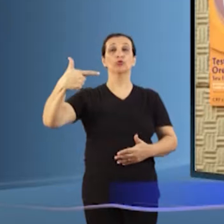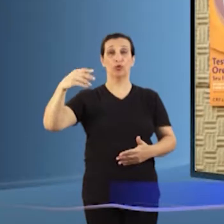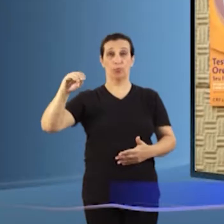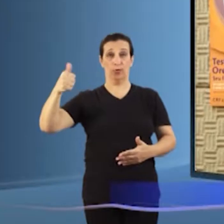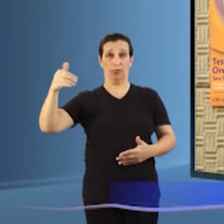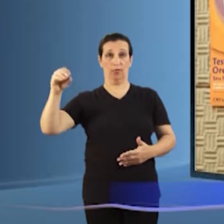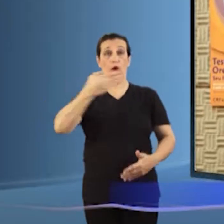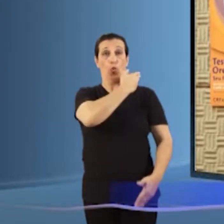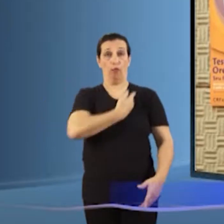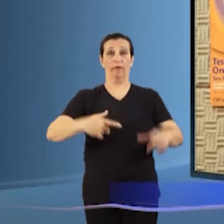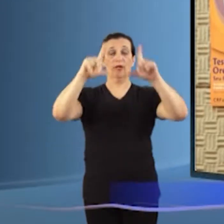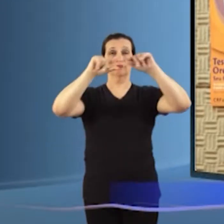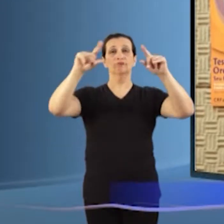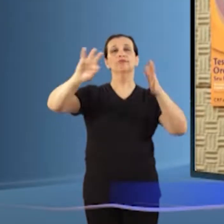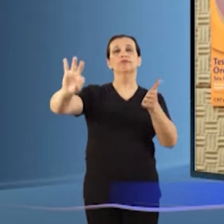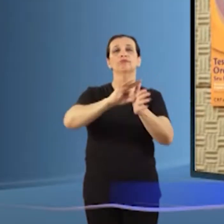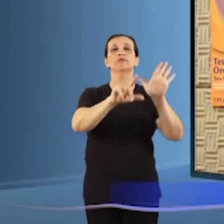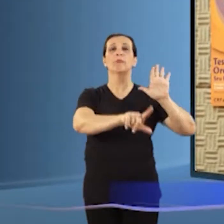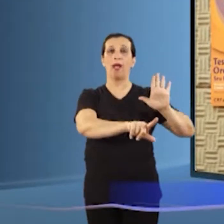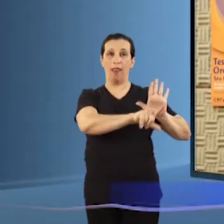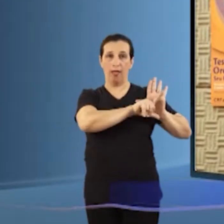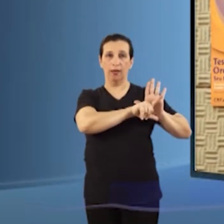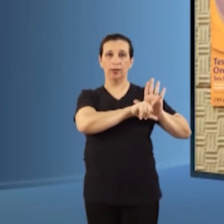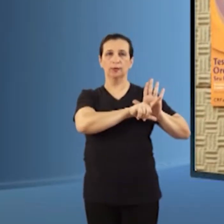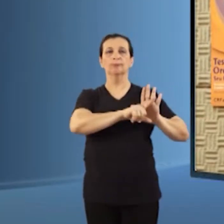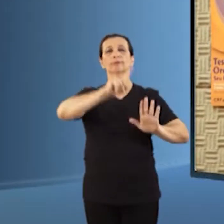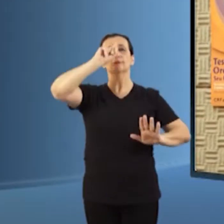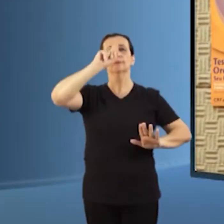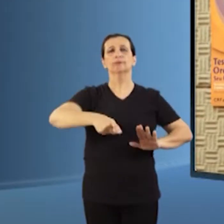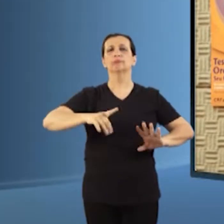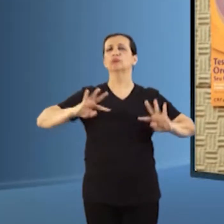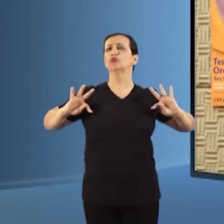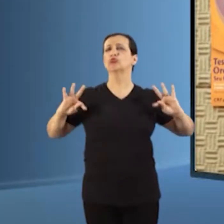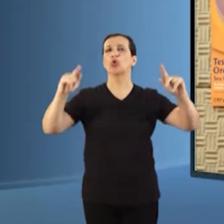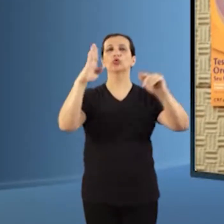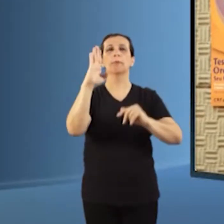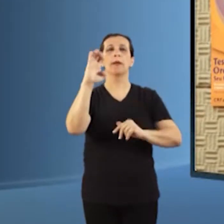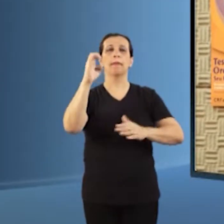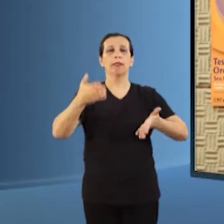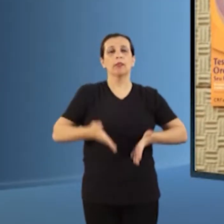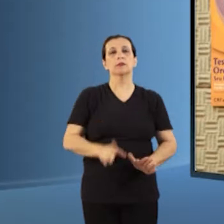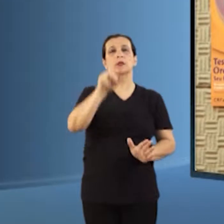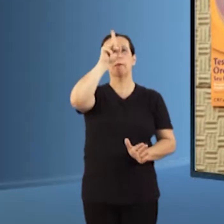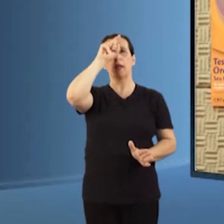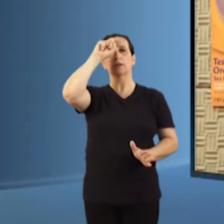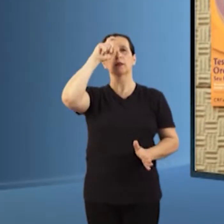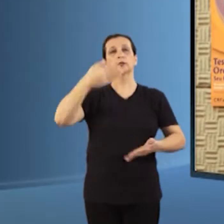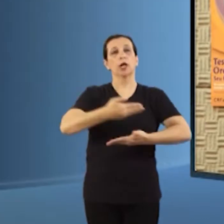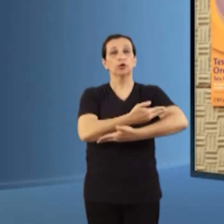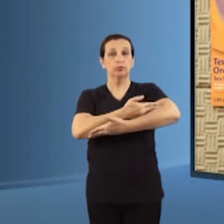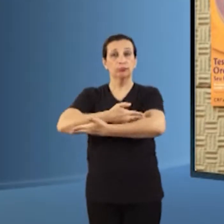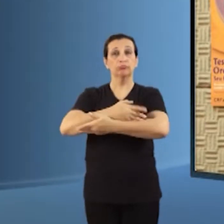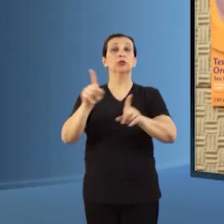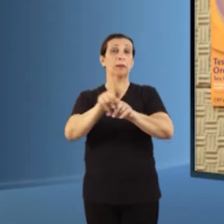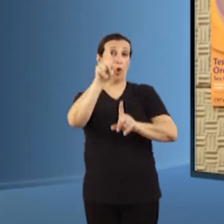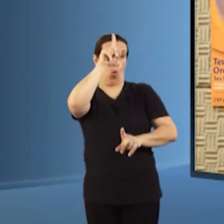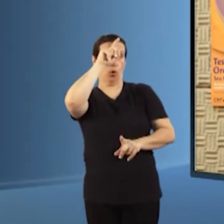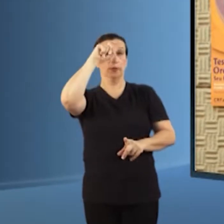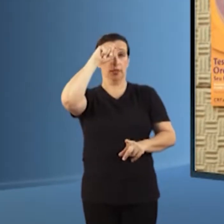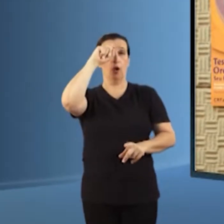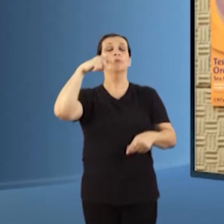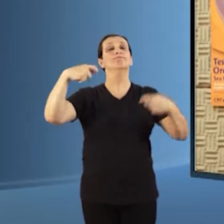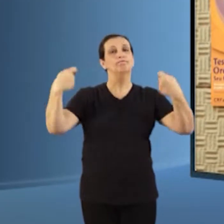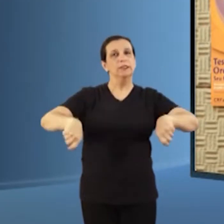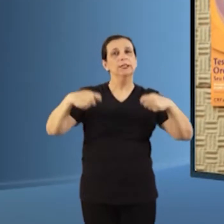uma lei, né, que determina que todos os bebês nascidos nas maternidades e hospitais devem